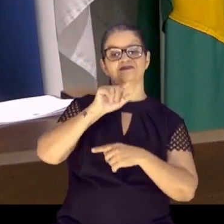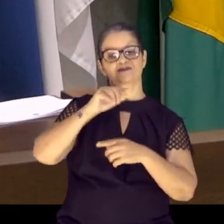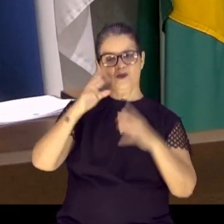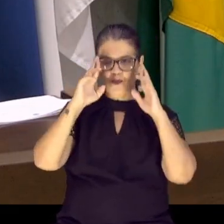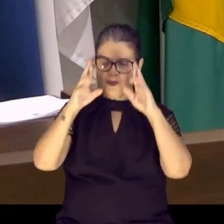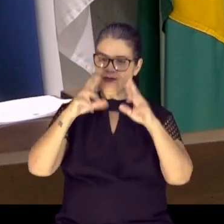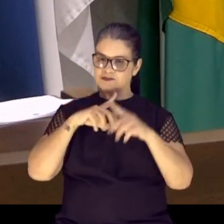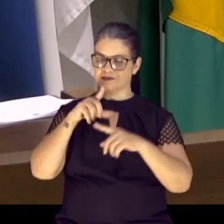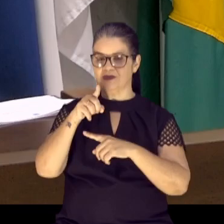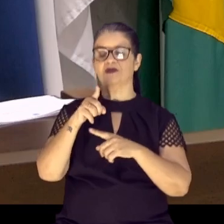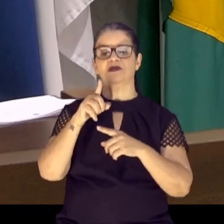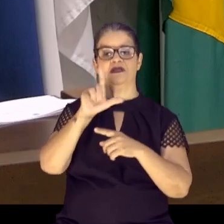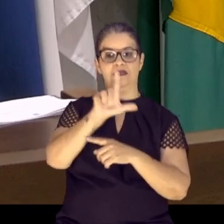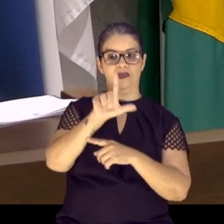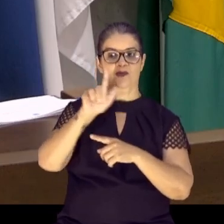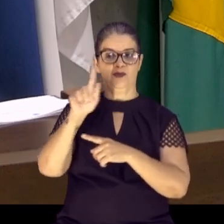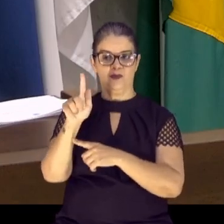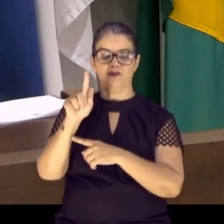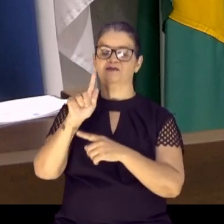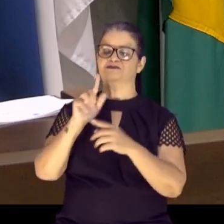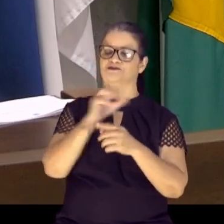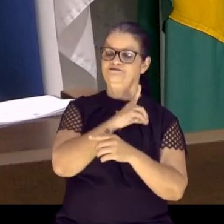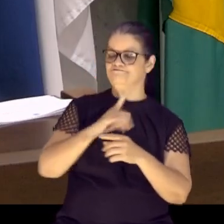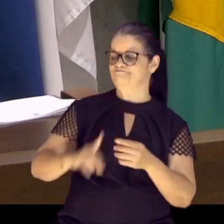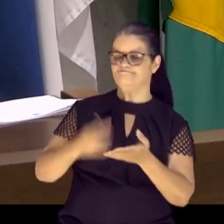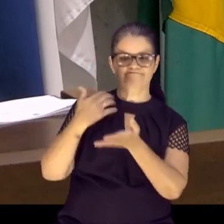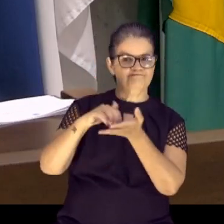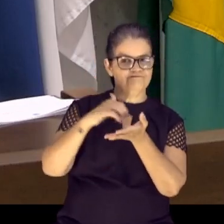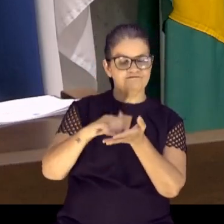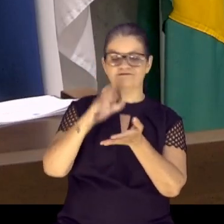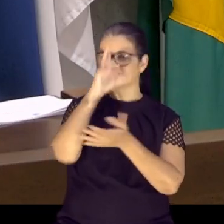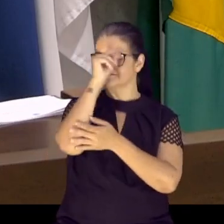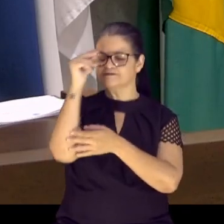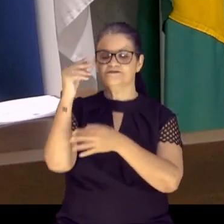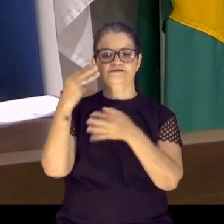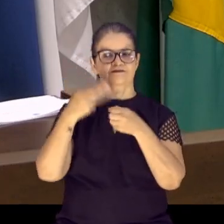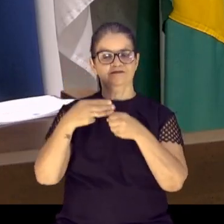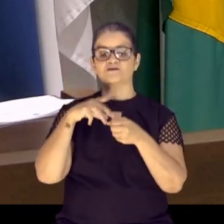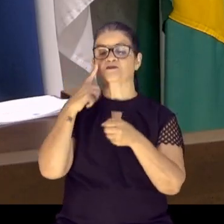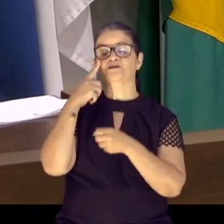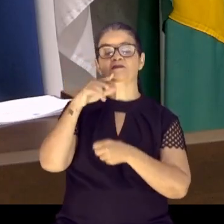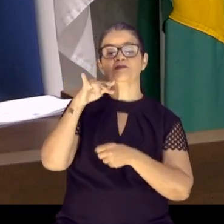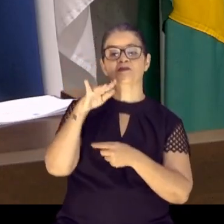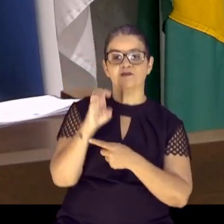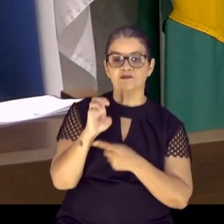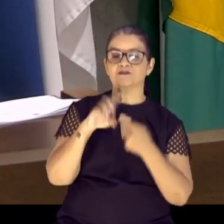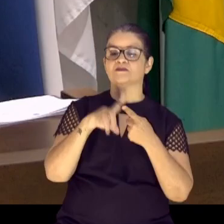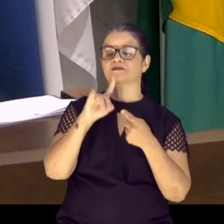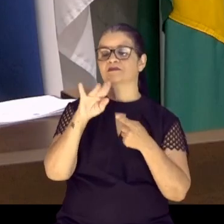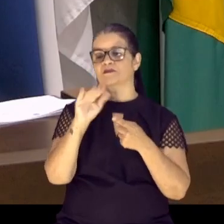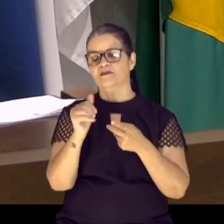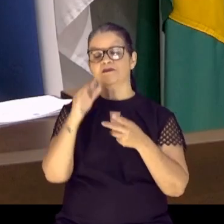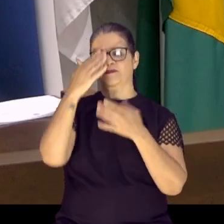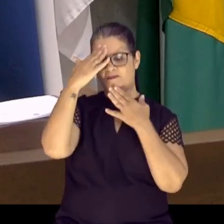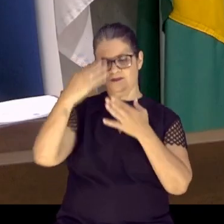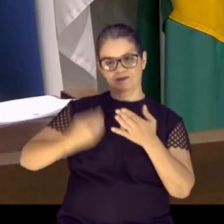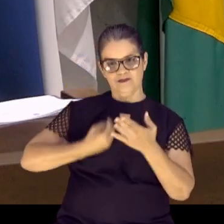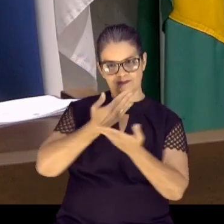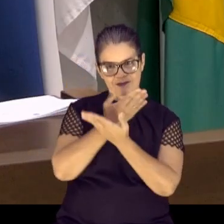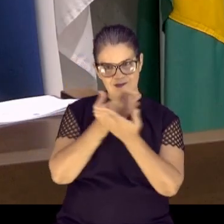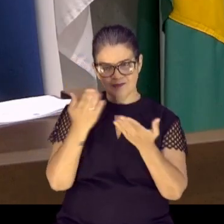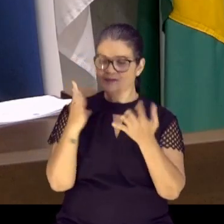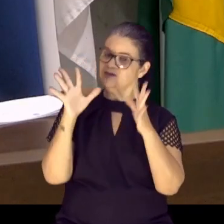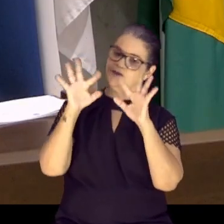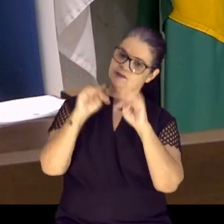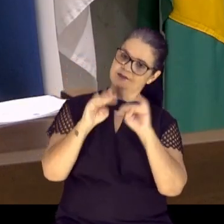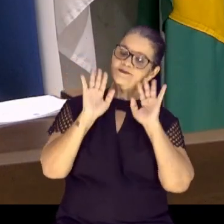ex-deputada Laura Gomes, tantos secretários da Prefeitura Municipal, estou vendo aqui Marconi, Dema, obrigado pela presença de vocês.